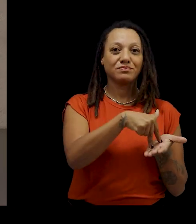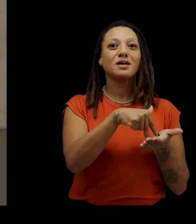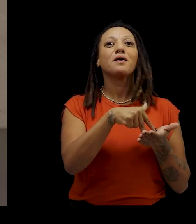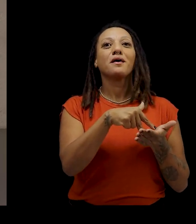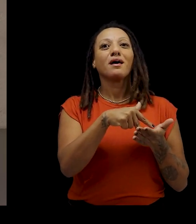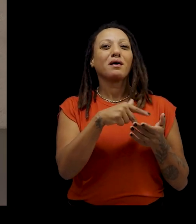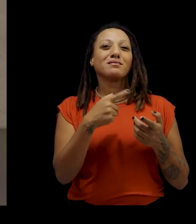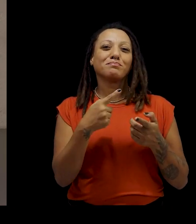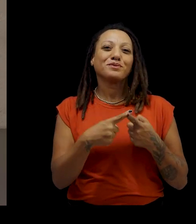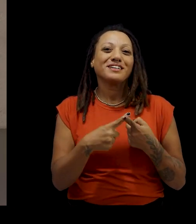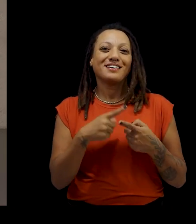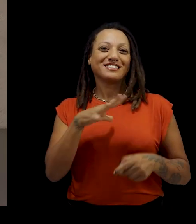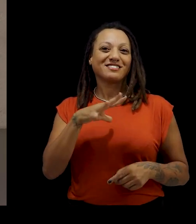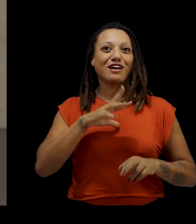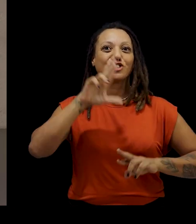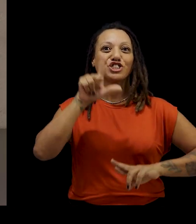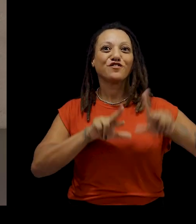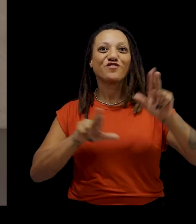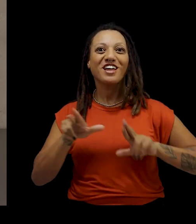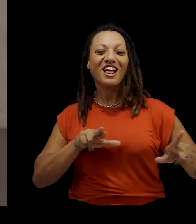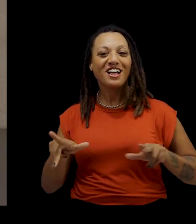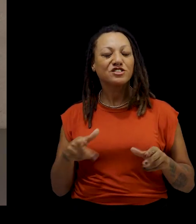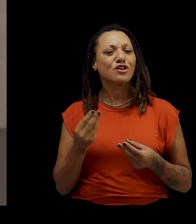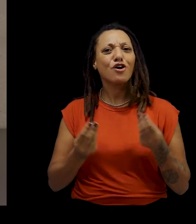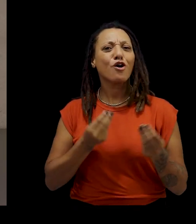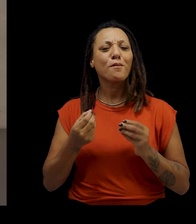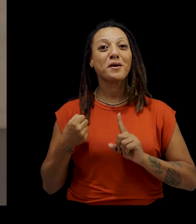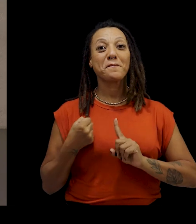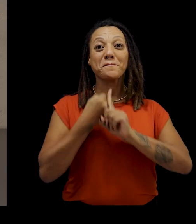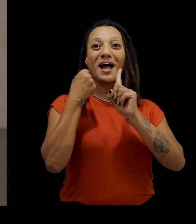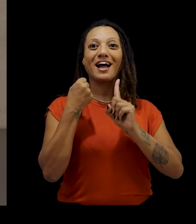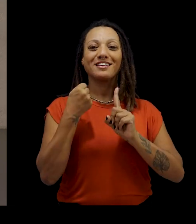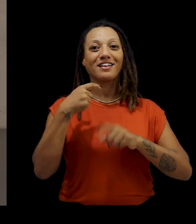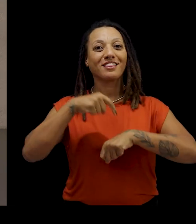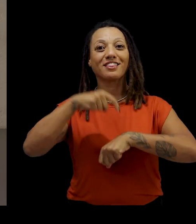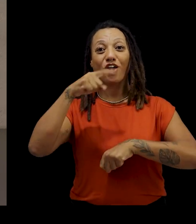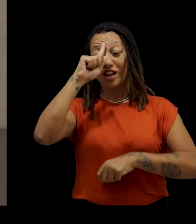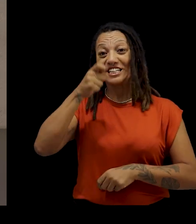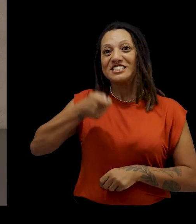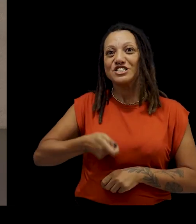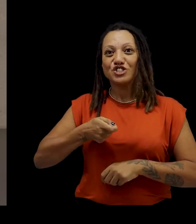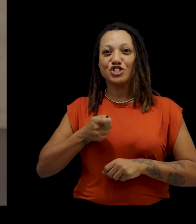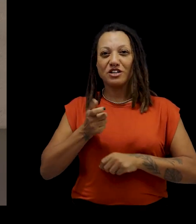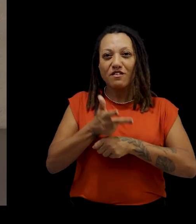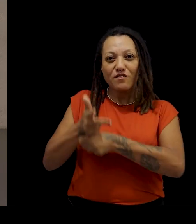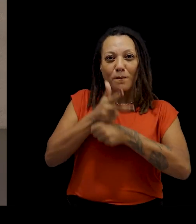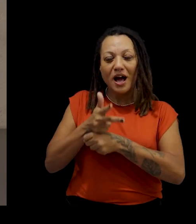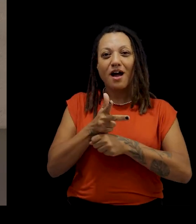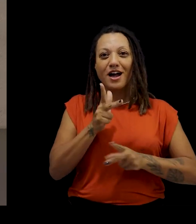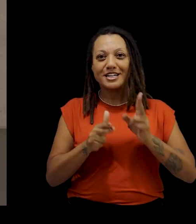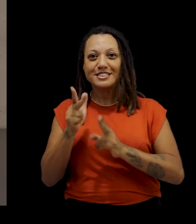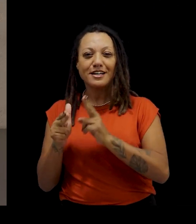Porque os filmes foram produzidos em cidades diferentes, então como que isso, de algum modo, impacta decisões